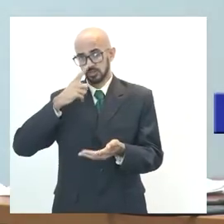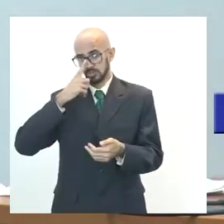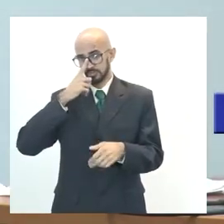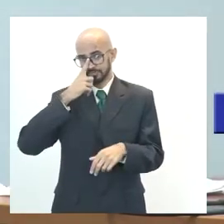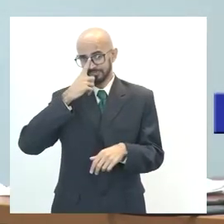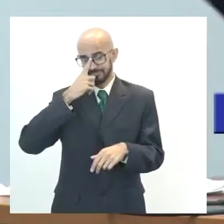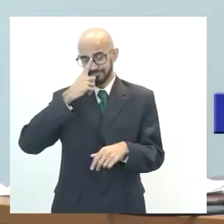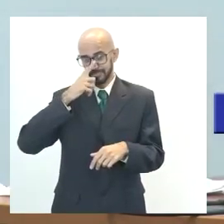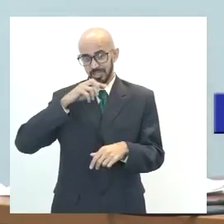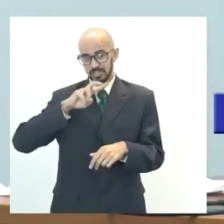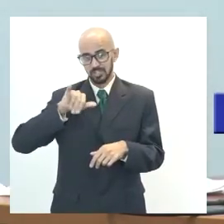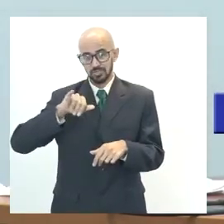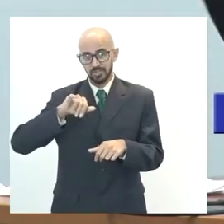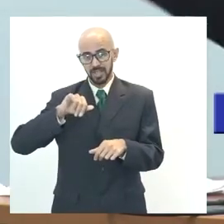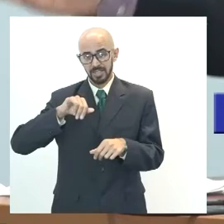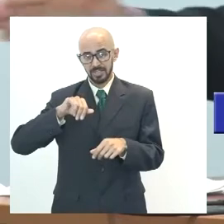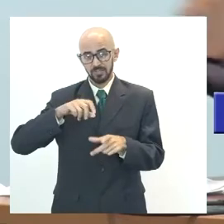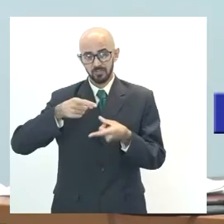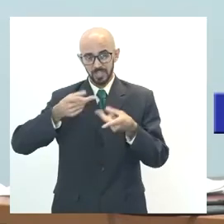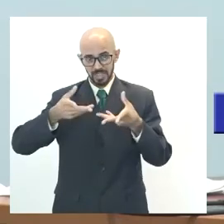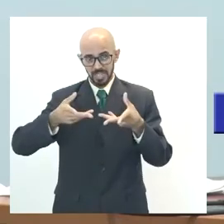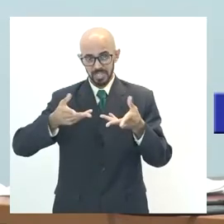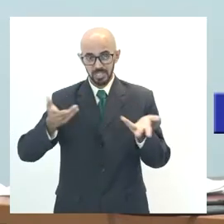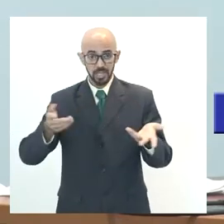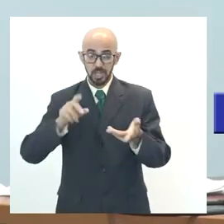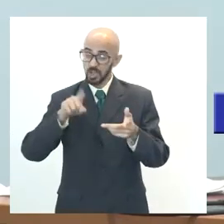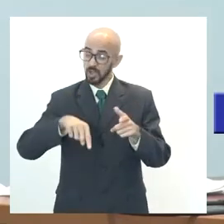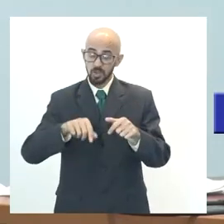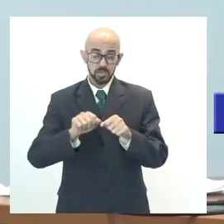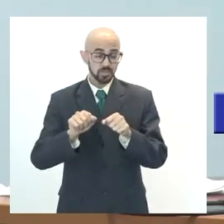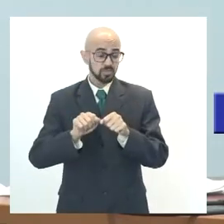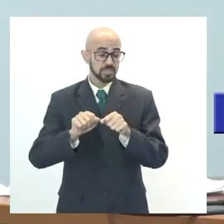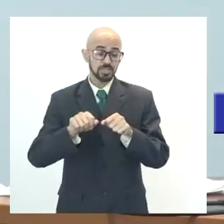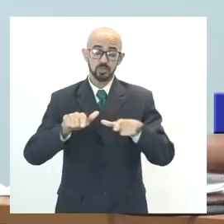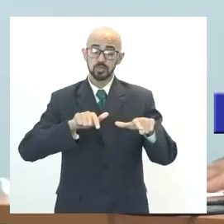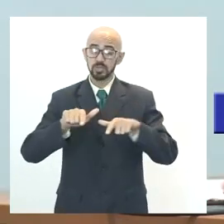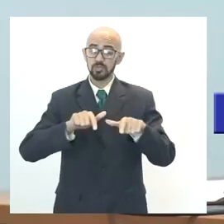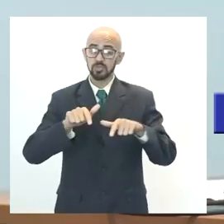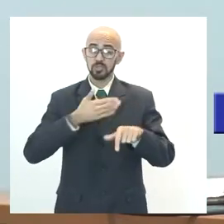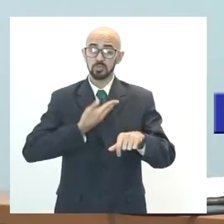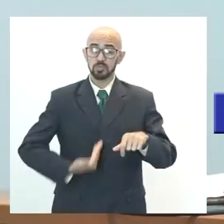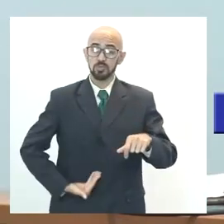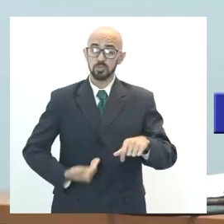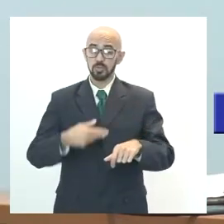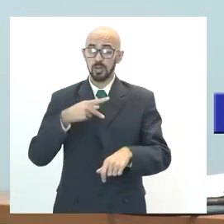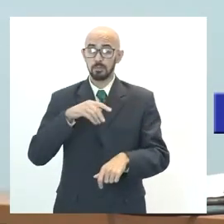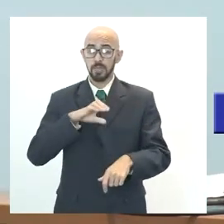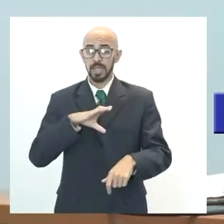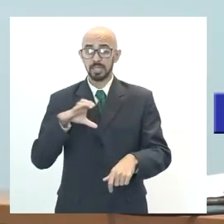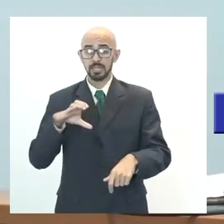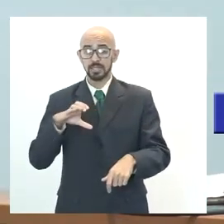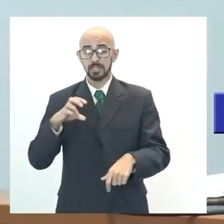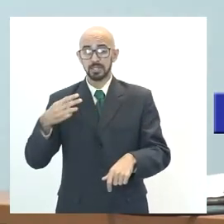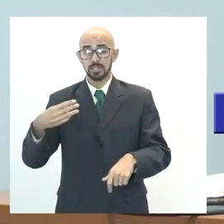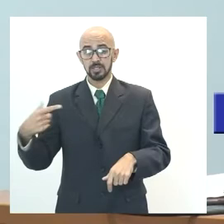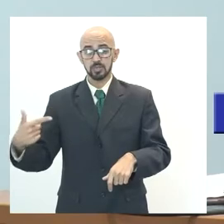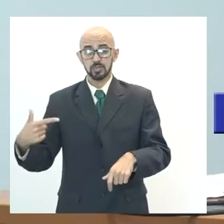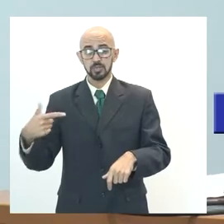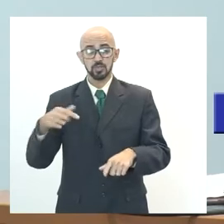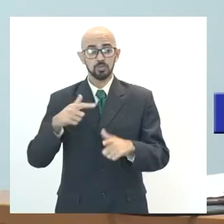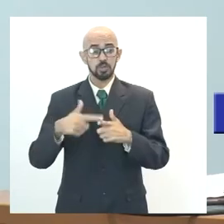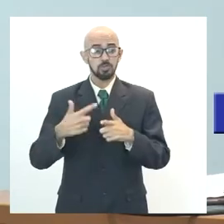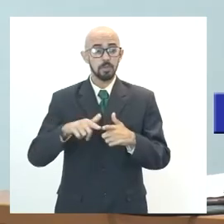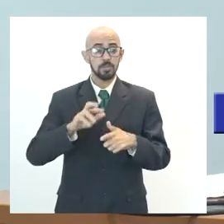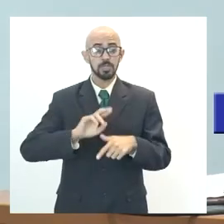aluno tá funcionando bem vamos privatizar é isso que tô fazendo com o serviço público até que 32 o nosso problema não é de